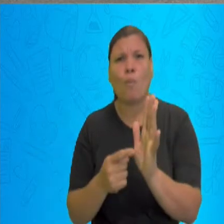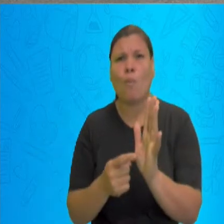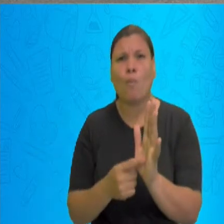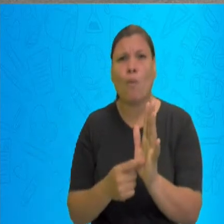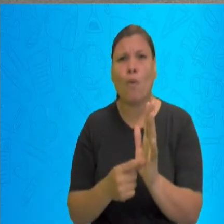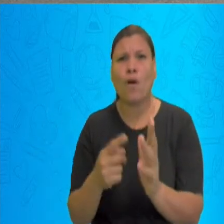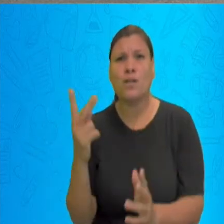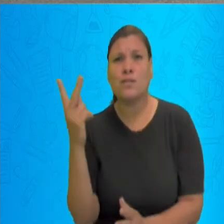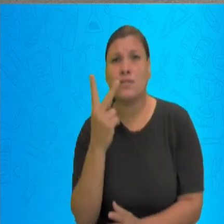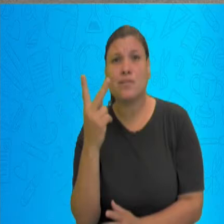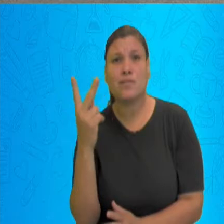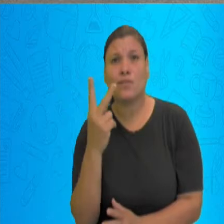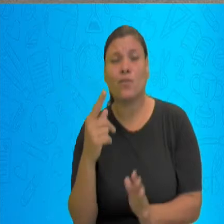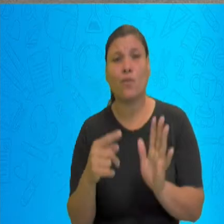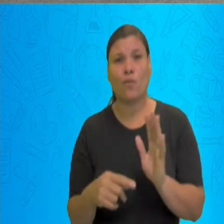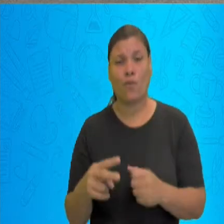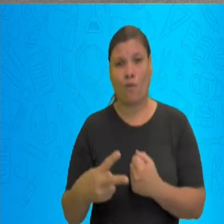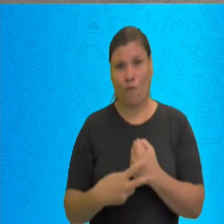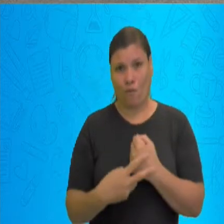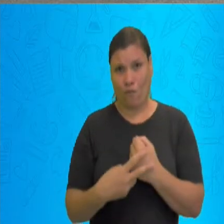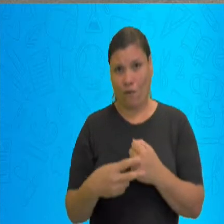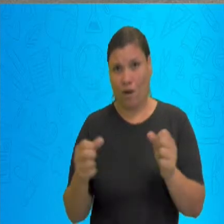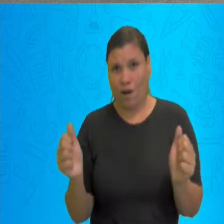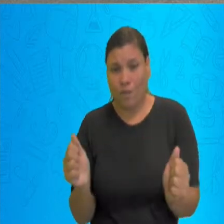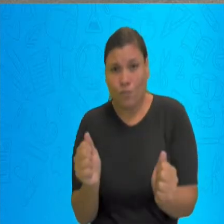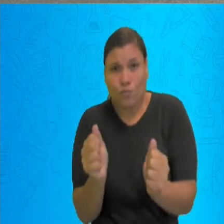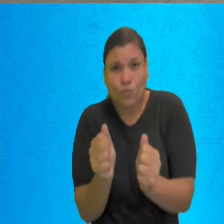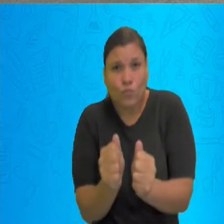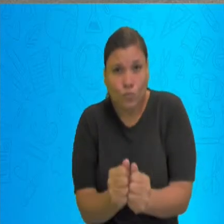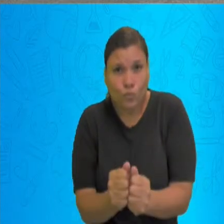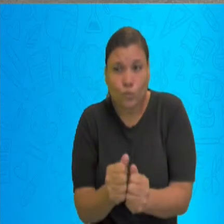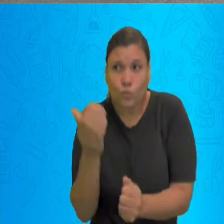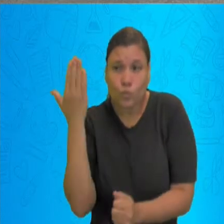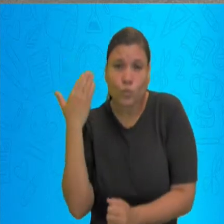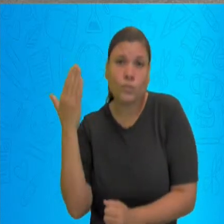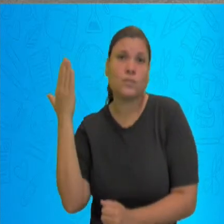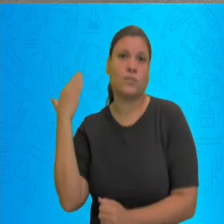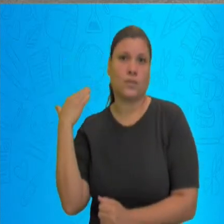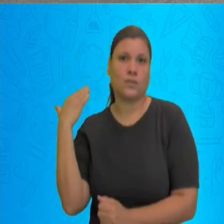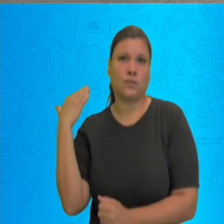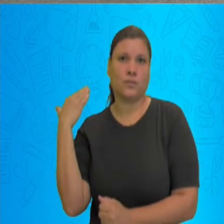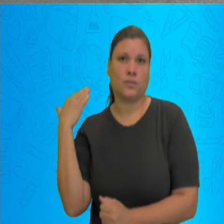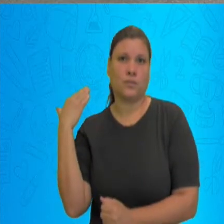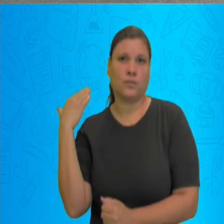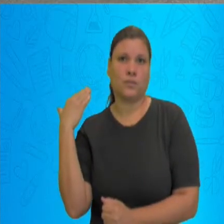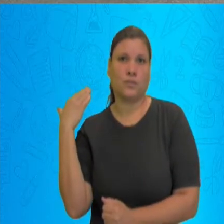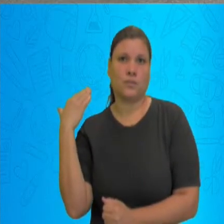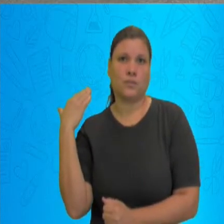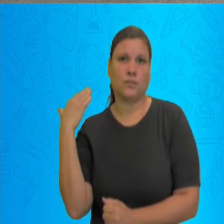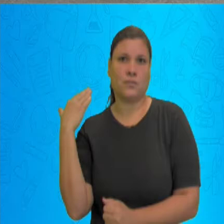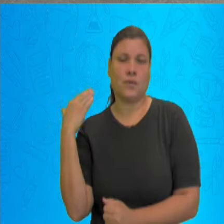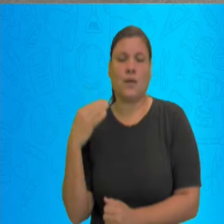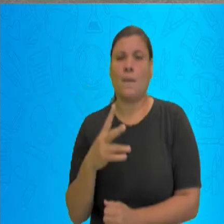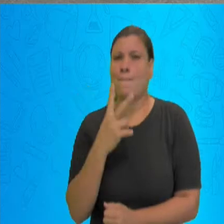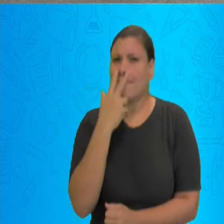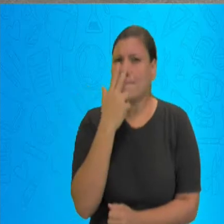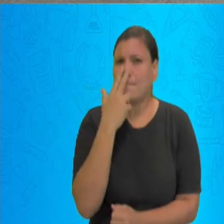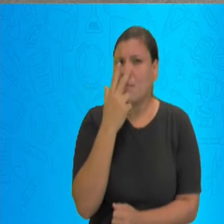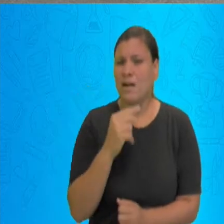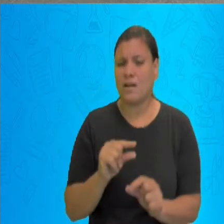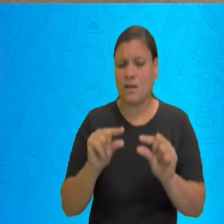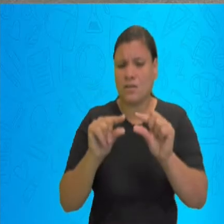no passado. Um passado com relação a um outro passado.